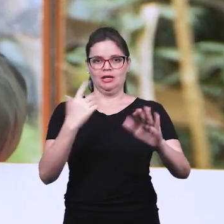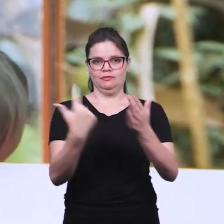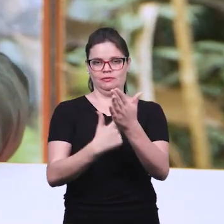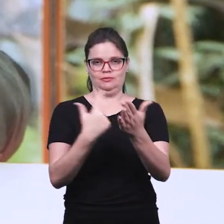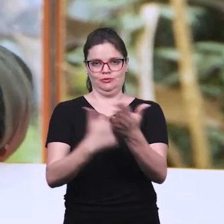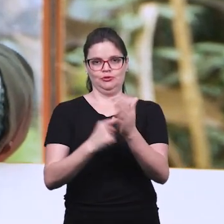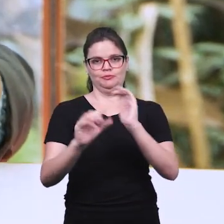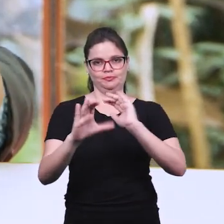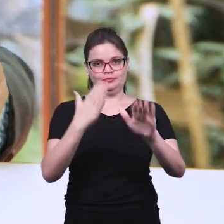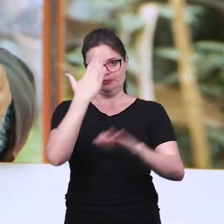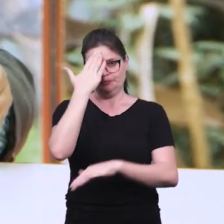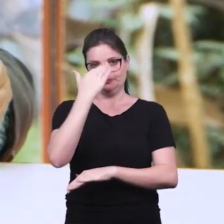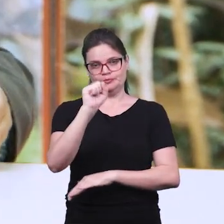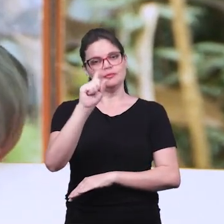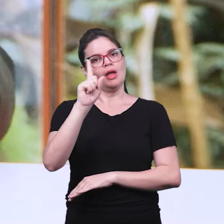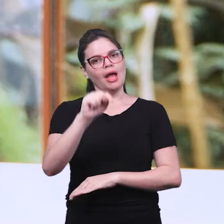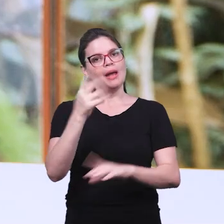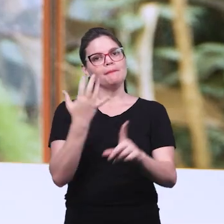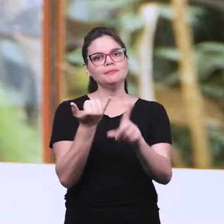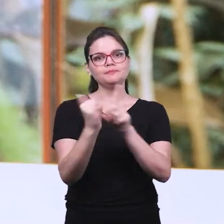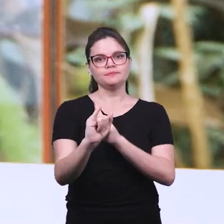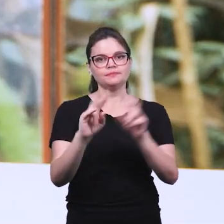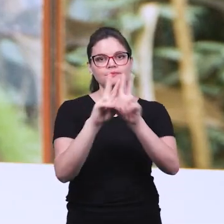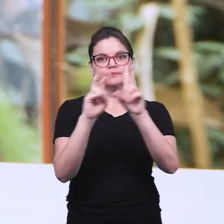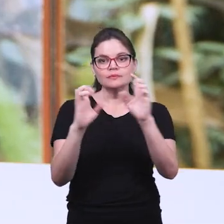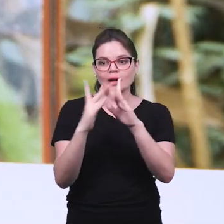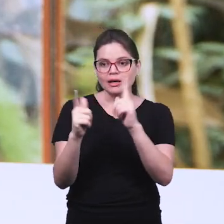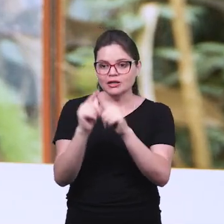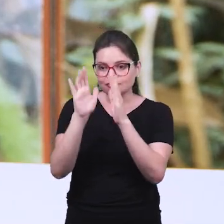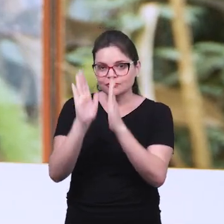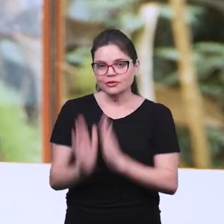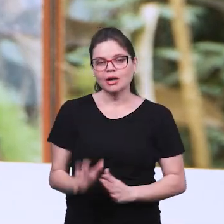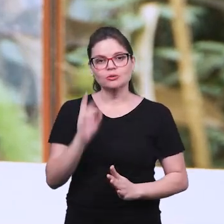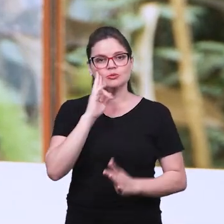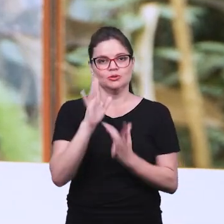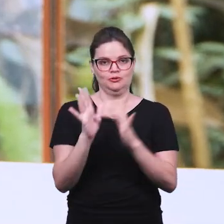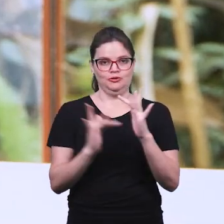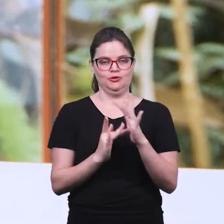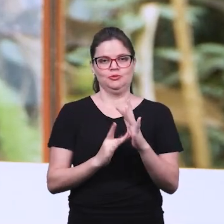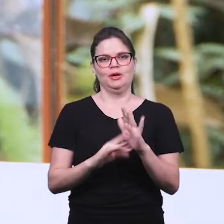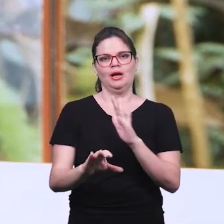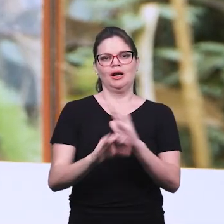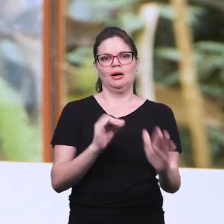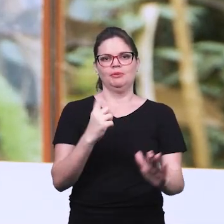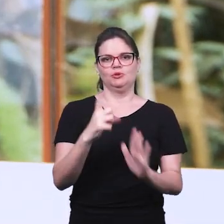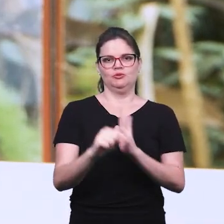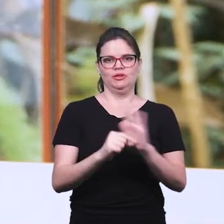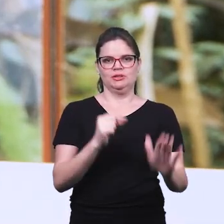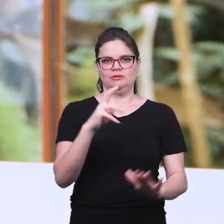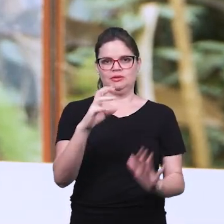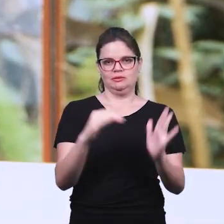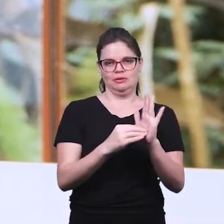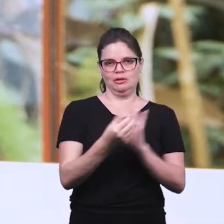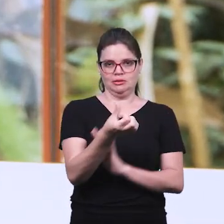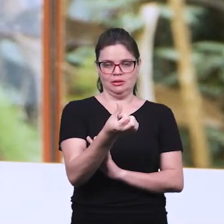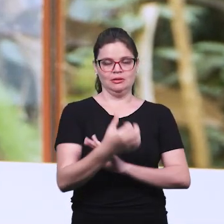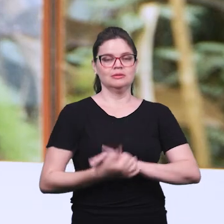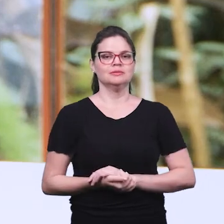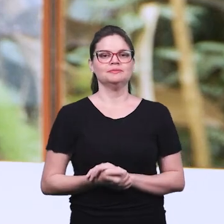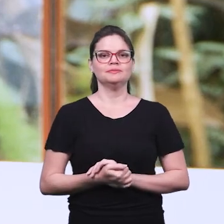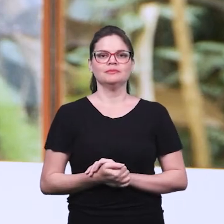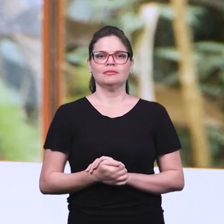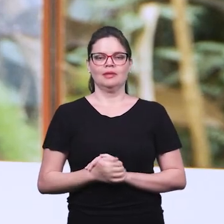Salomão é uma profecia a respeito da igreja do Senhor Jesus. E em Cantares capítulo 1, versos 5 e 6,